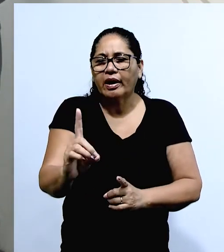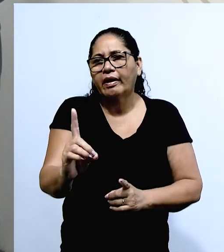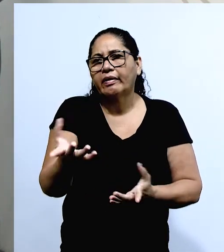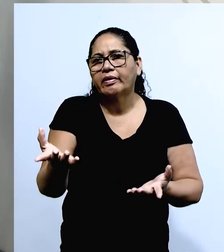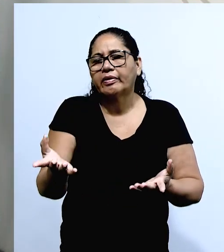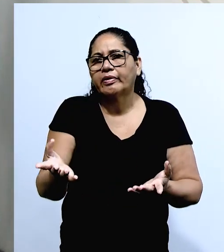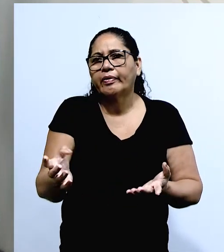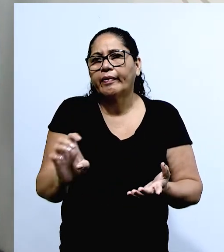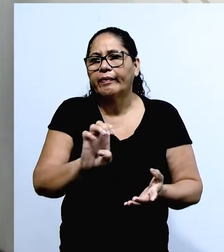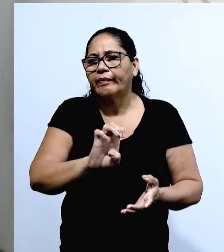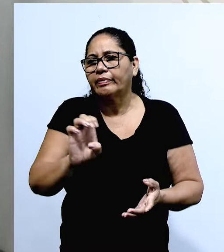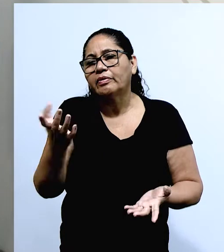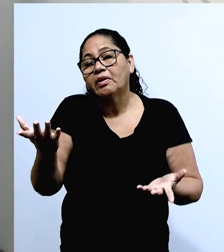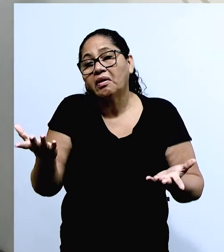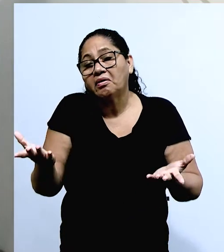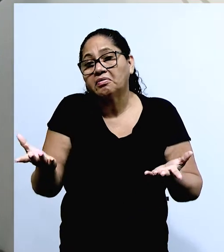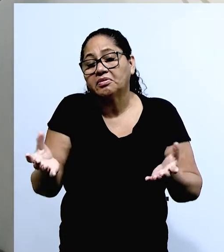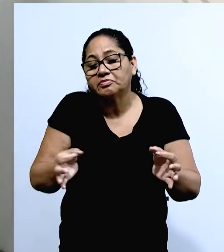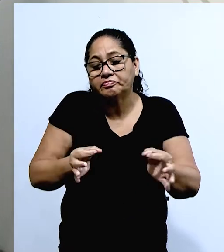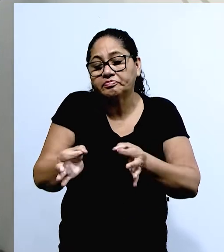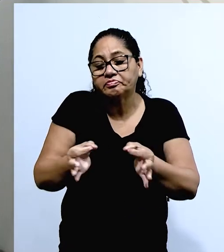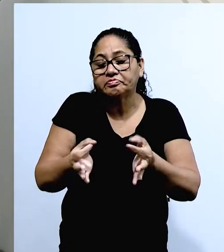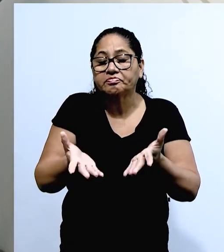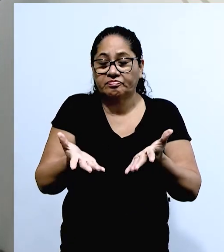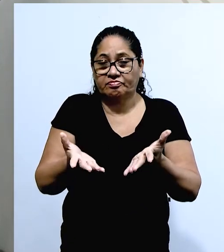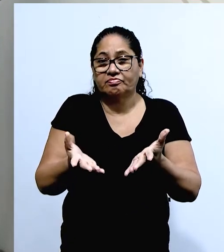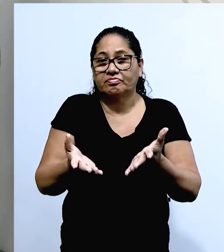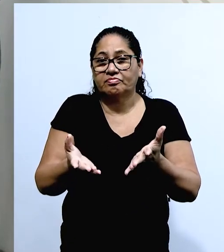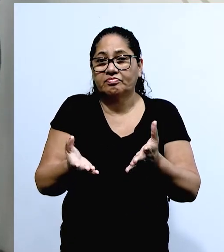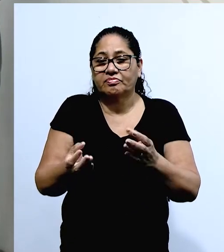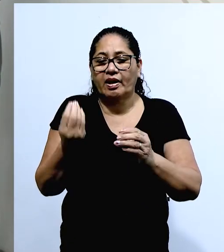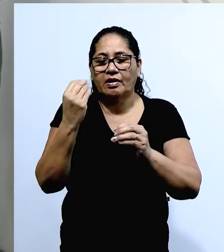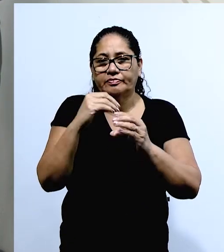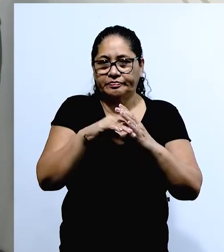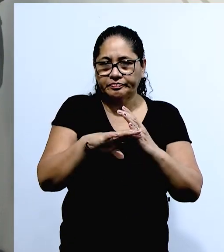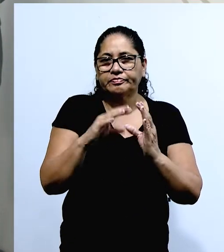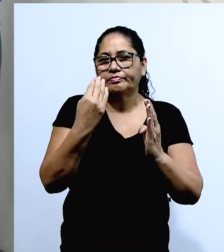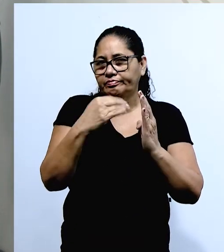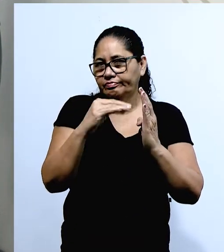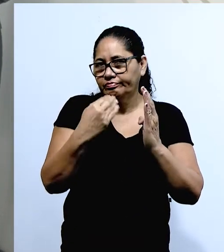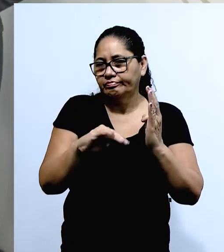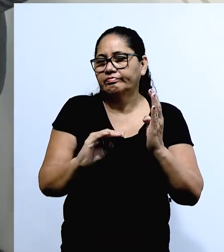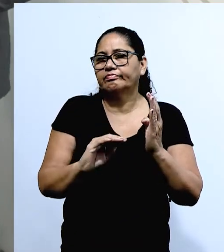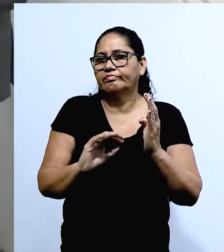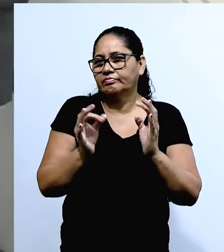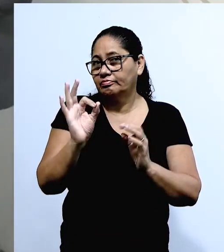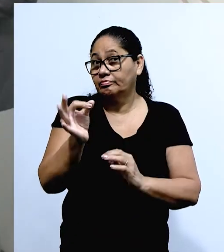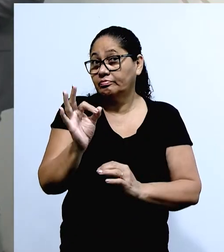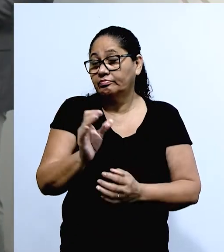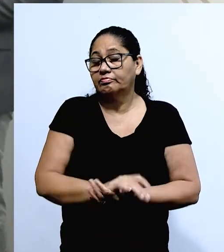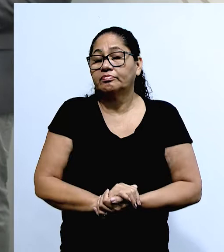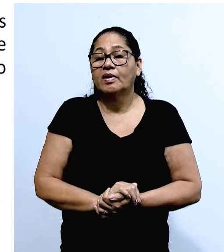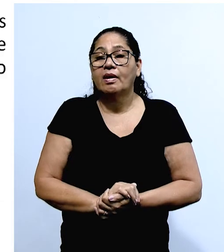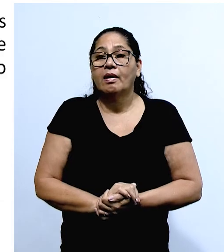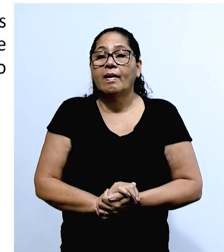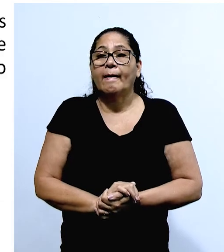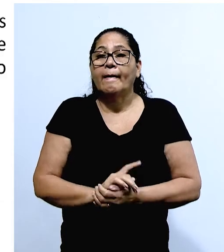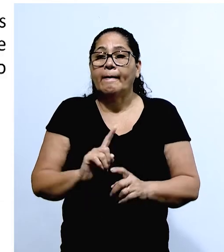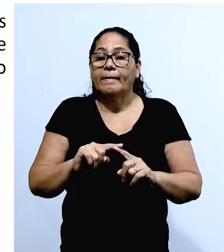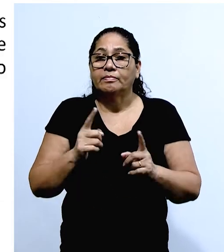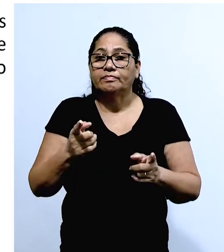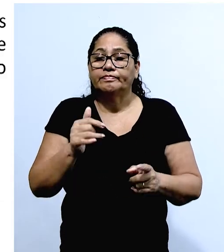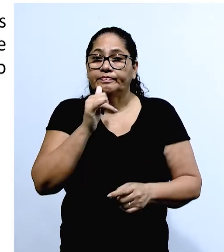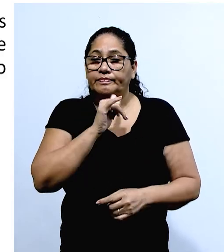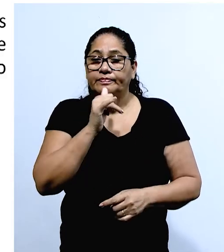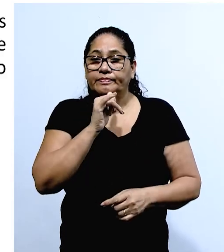daquele ecossistema ao qual a sua organização está inserida ou inserido, perfeito? Mais um exemplo aqui